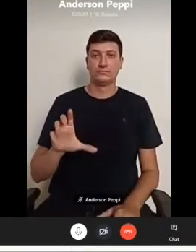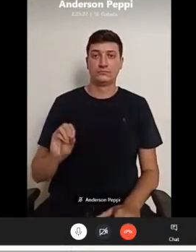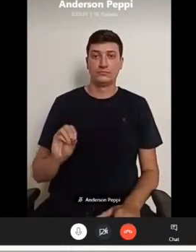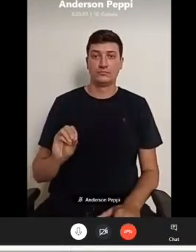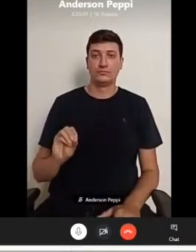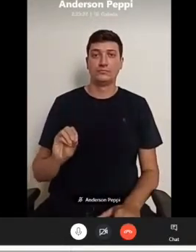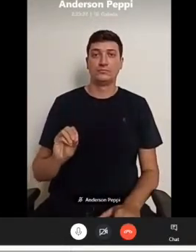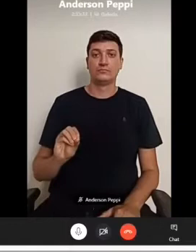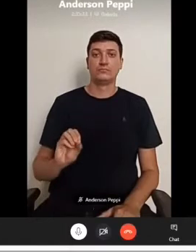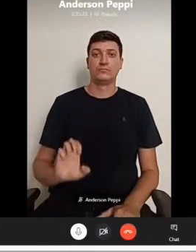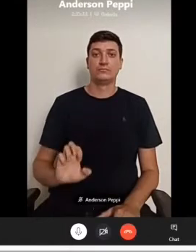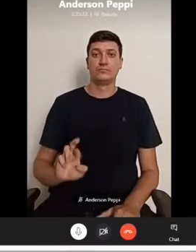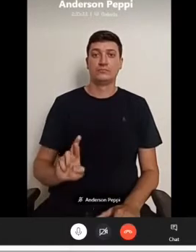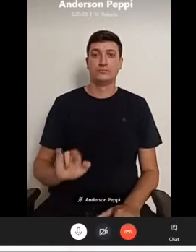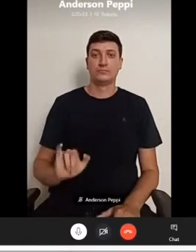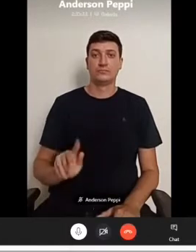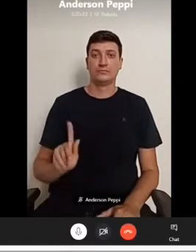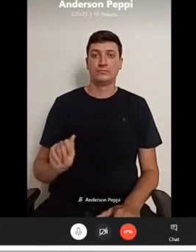Cristina,